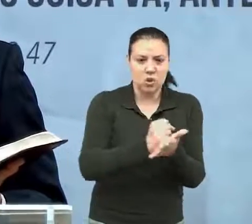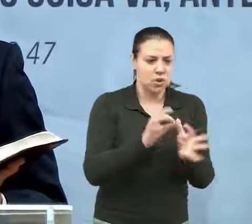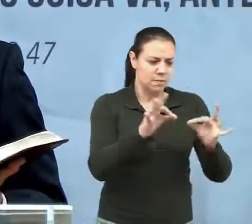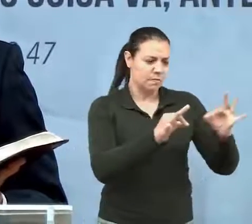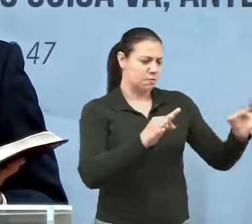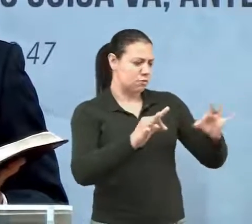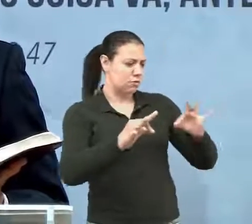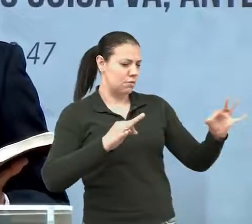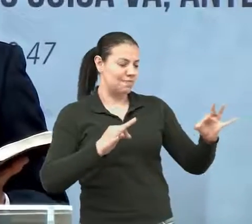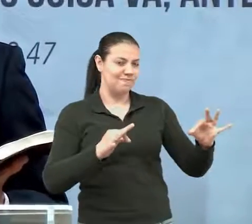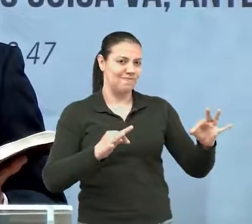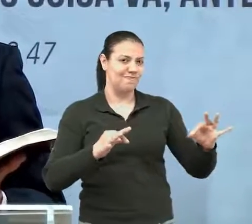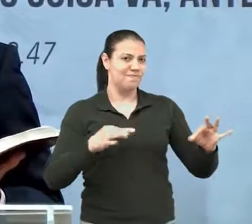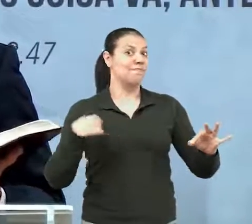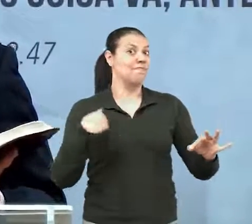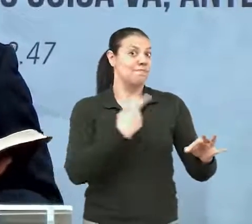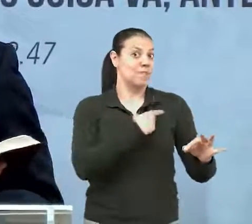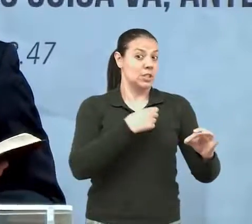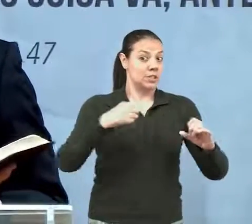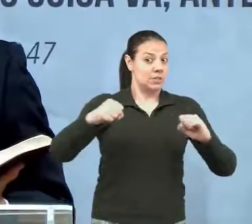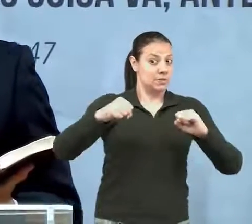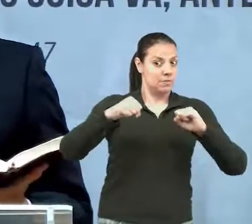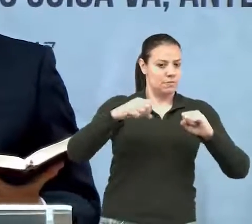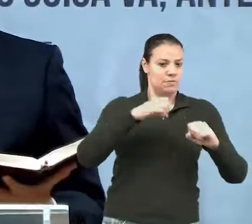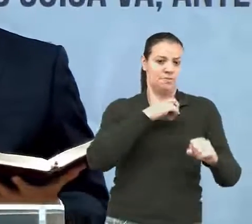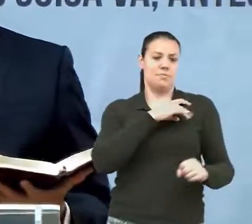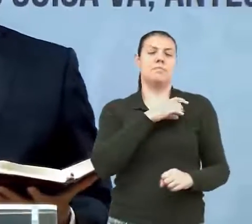administramos nos impõe medo.